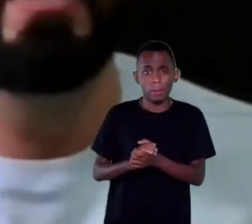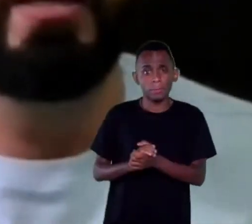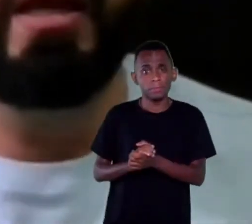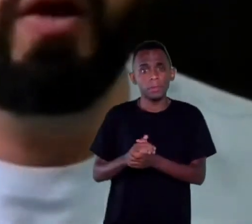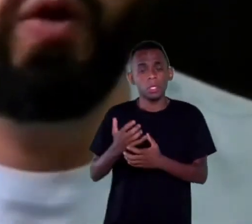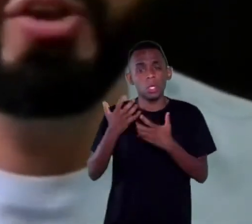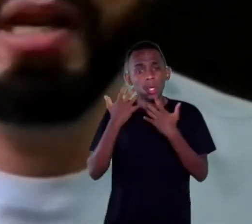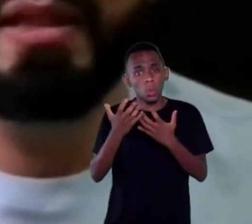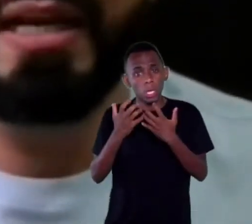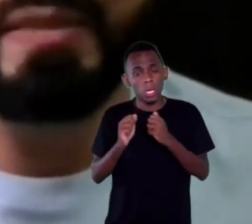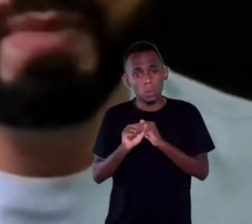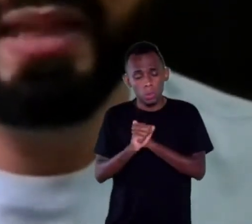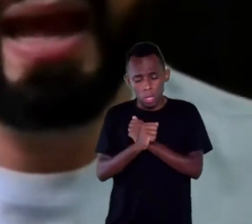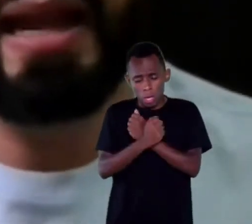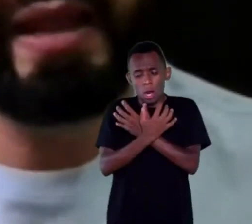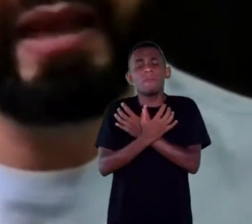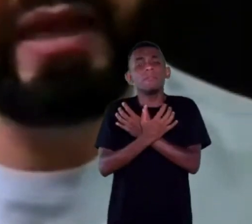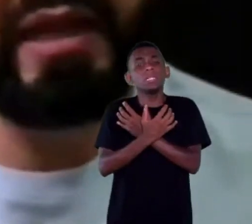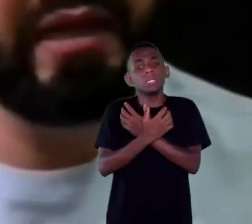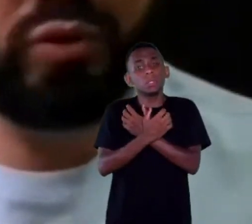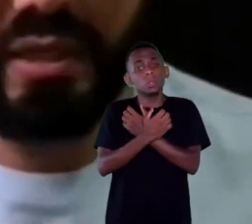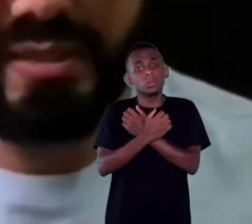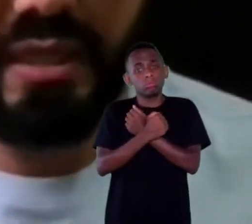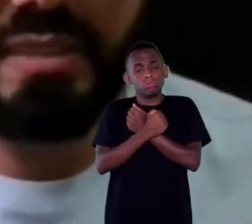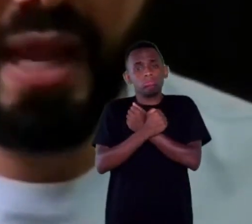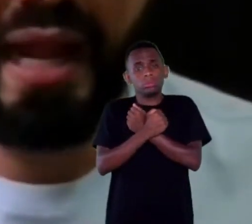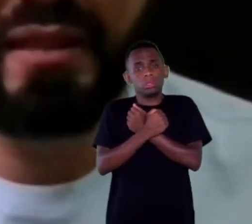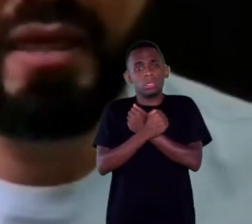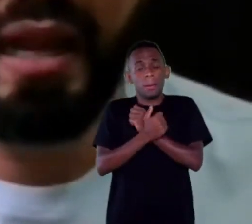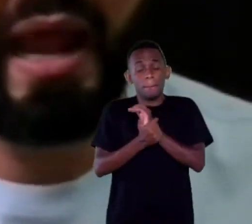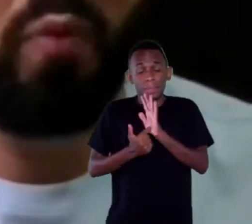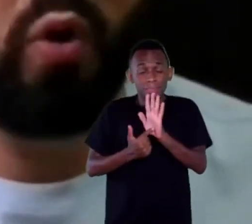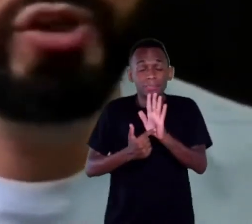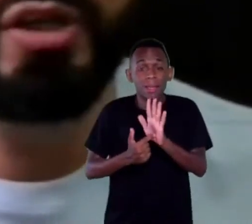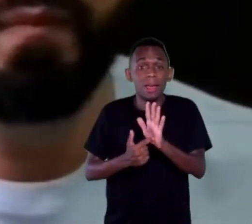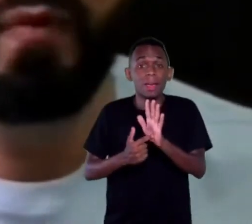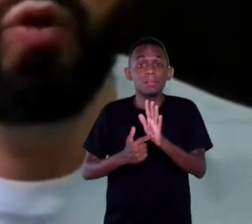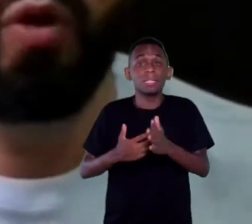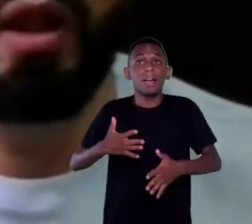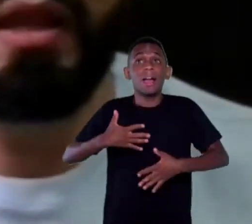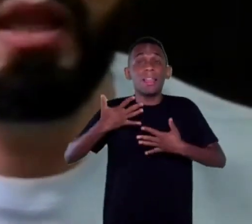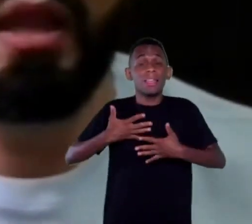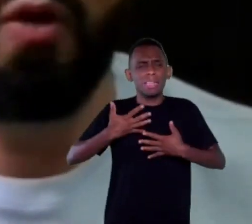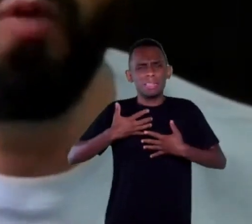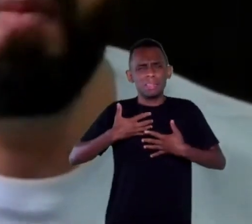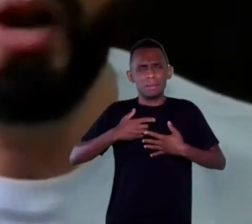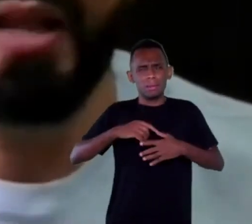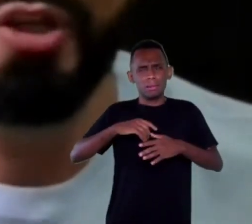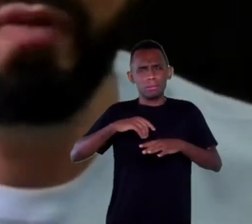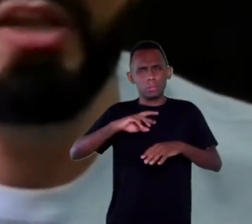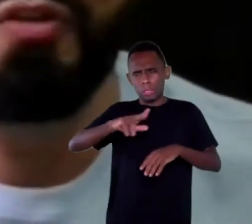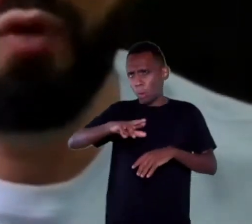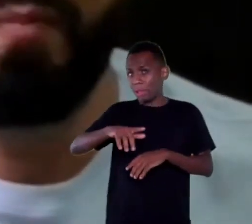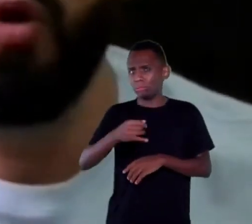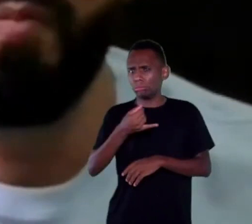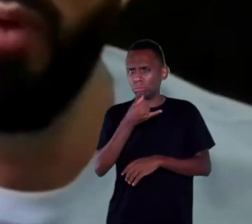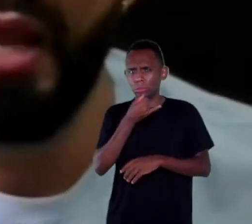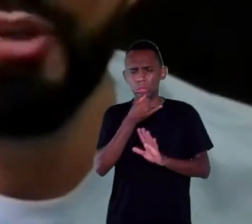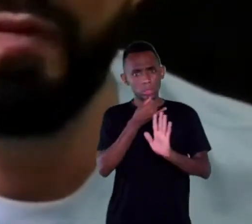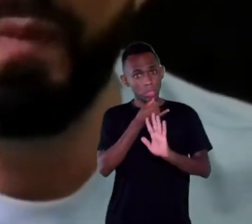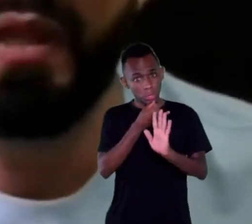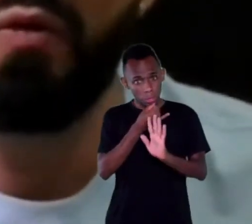mexicana, onde ela transmita alegria e não tristeza, porque a Catrina ela é a morte comemorativa, né, de